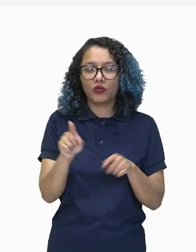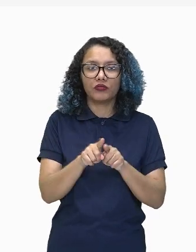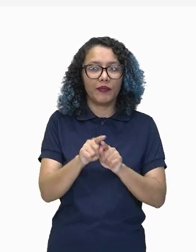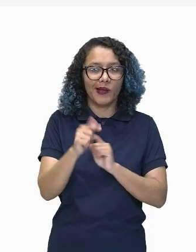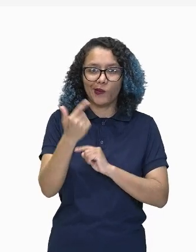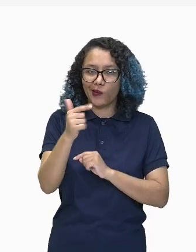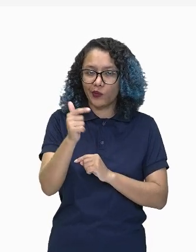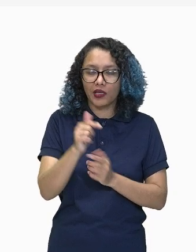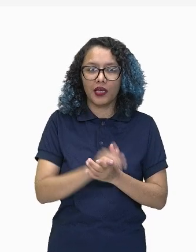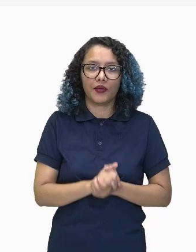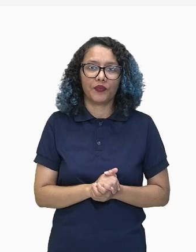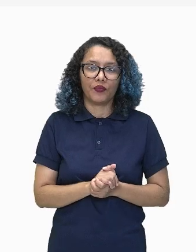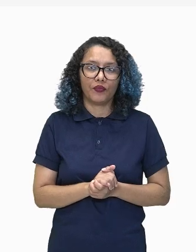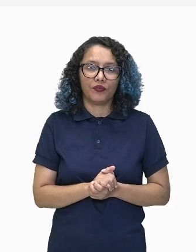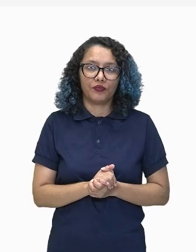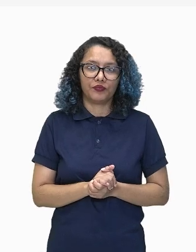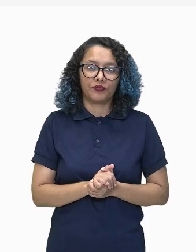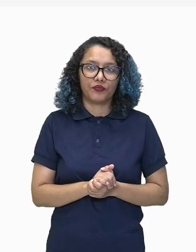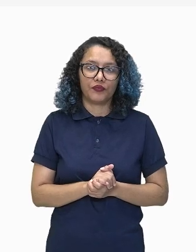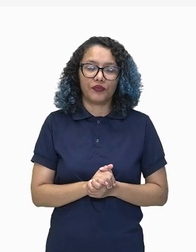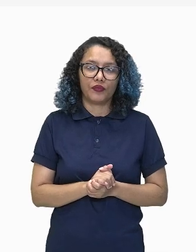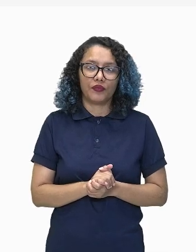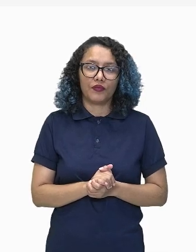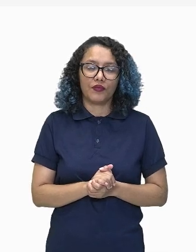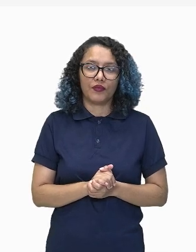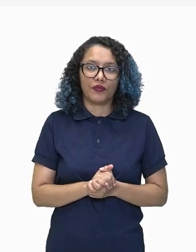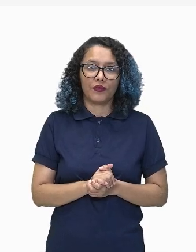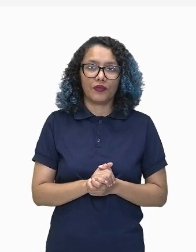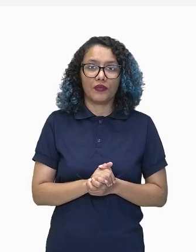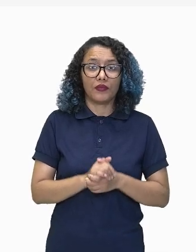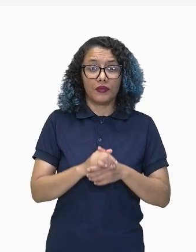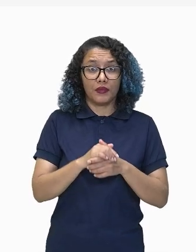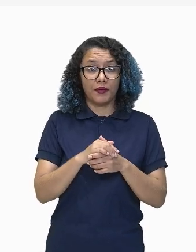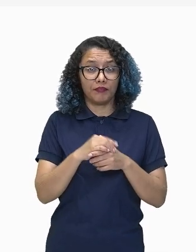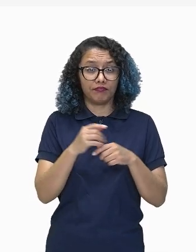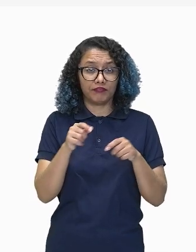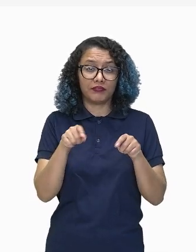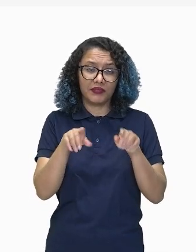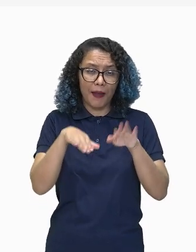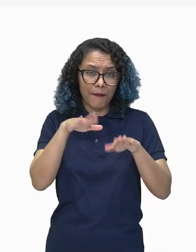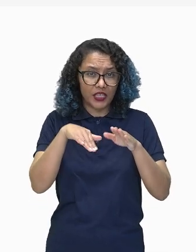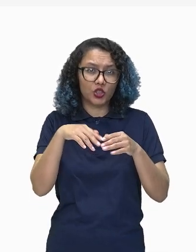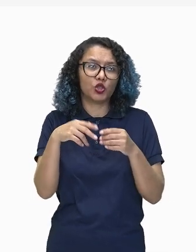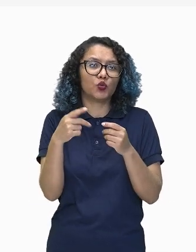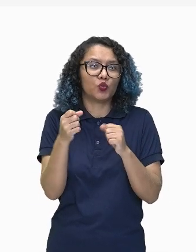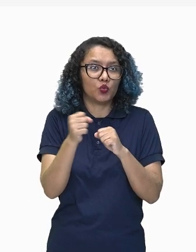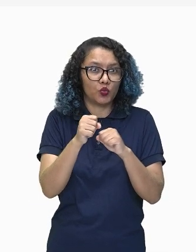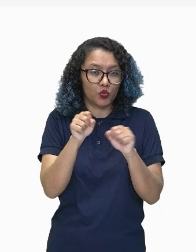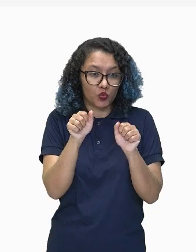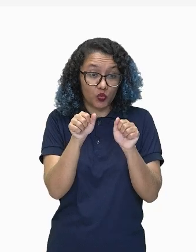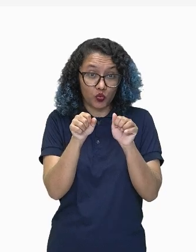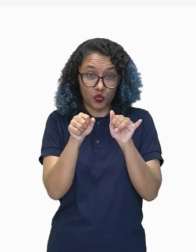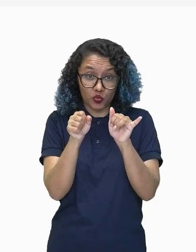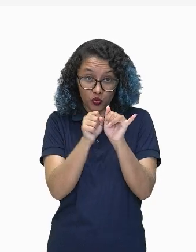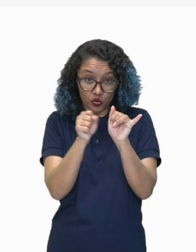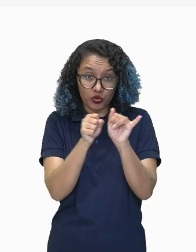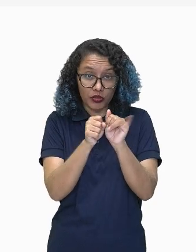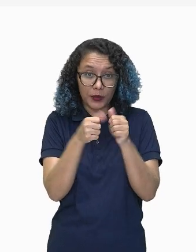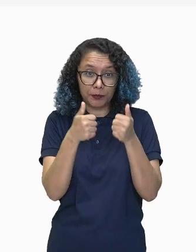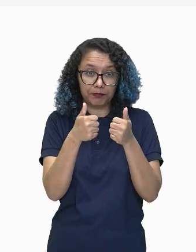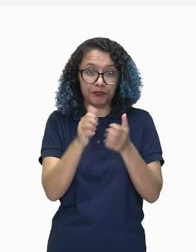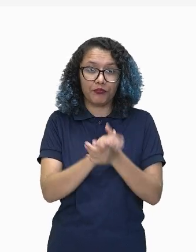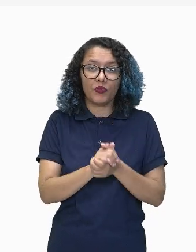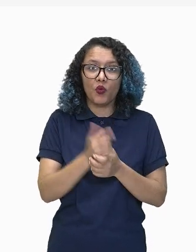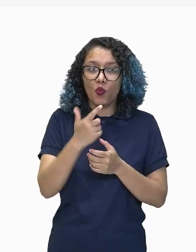aqui. Só está dependendo do pronome, do sujeito aqui. O had not, que fica hadn't,